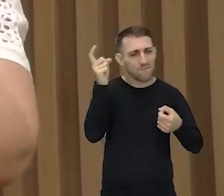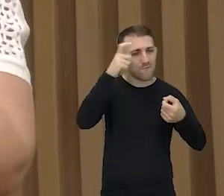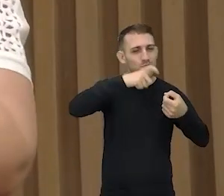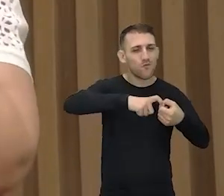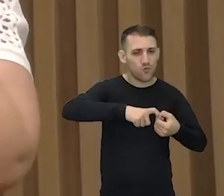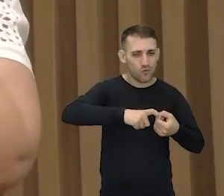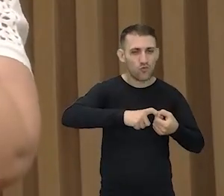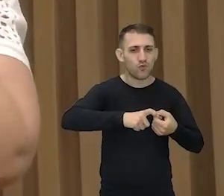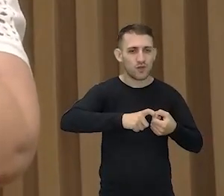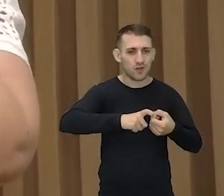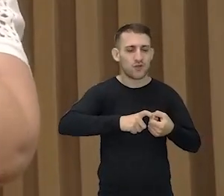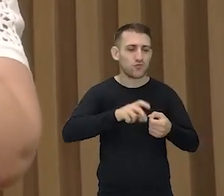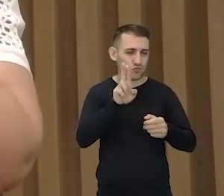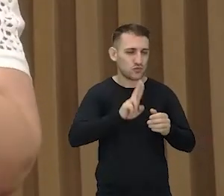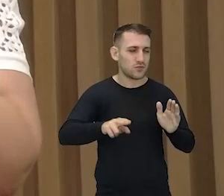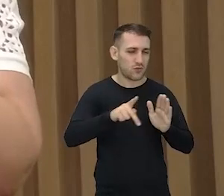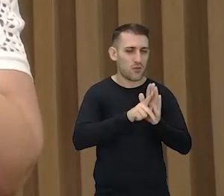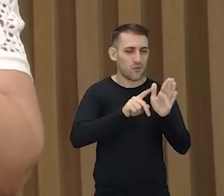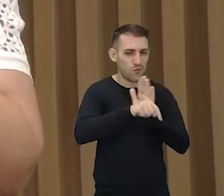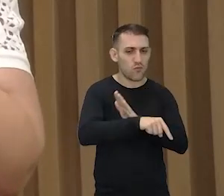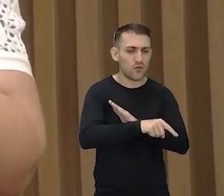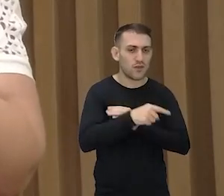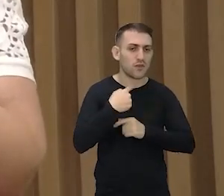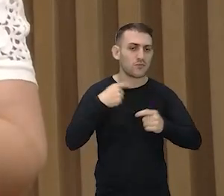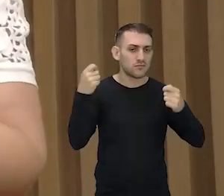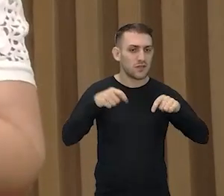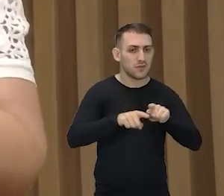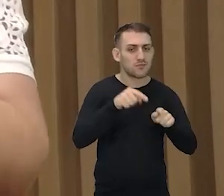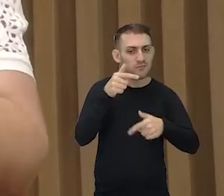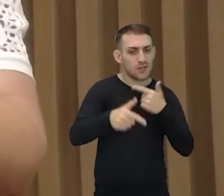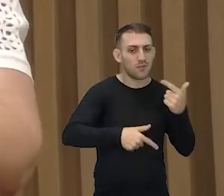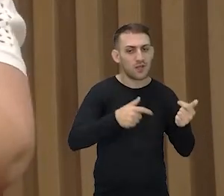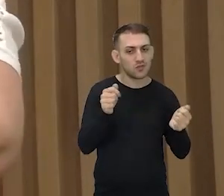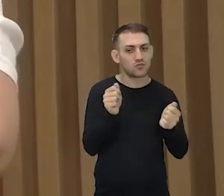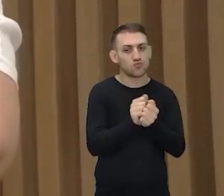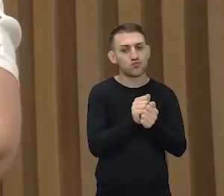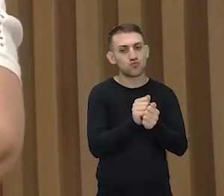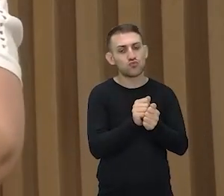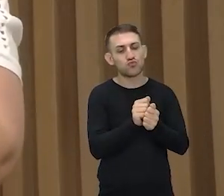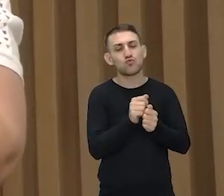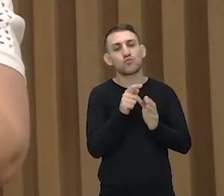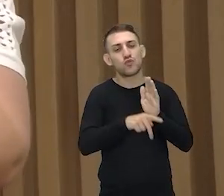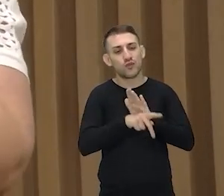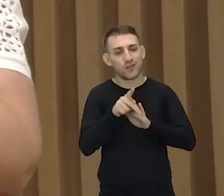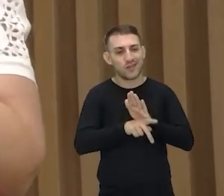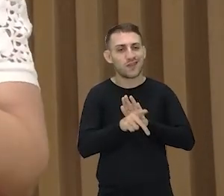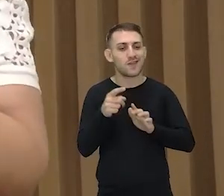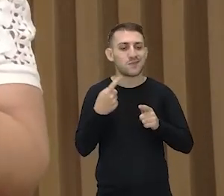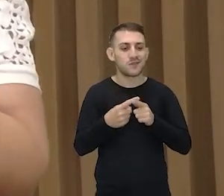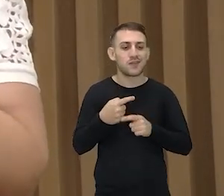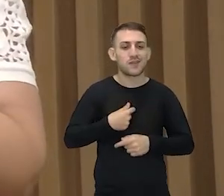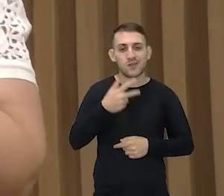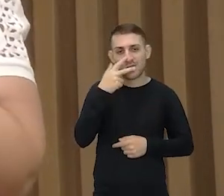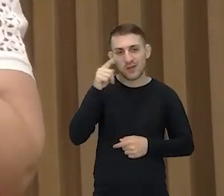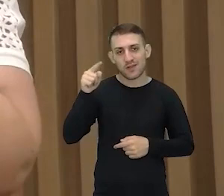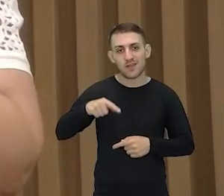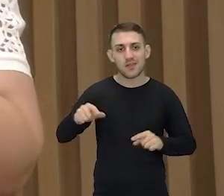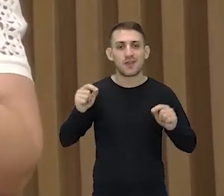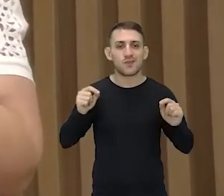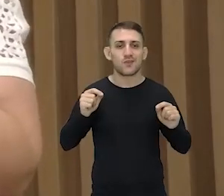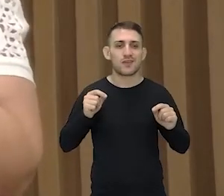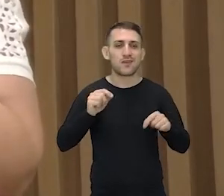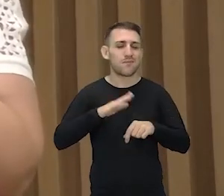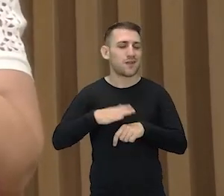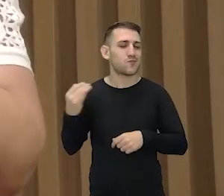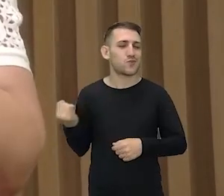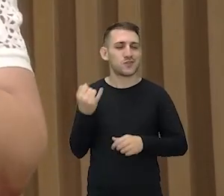partir desse meu aprofundamento, e que eu posso trabalhar em conjunto com um projeto, porque eu acho que essa é a grande sacada